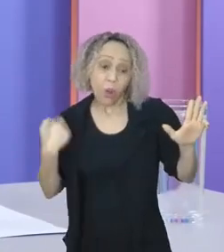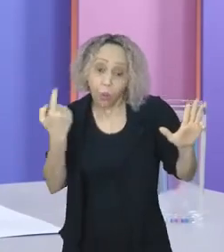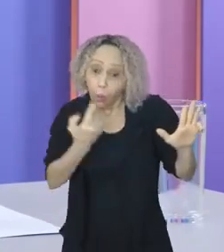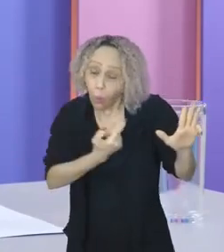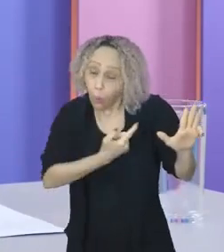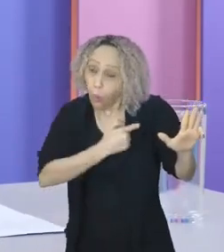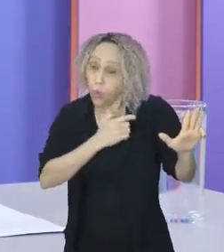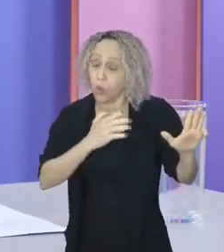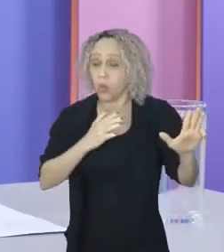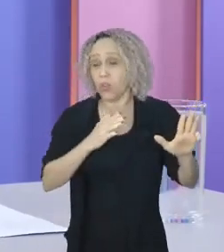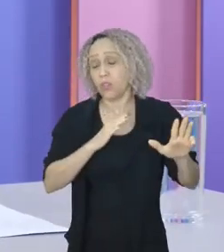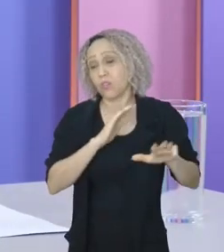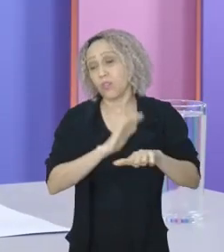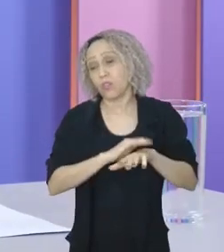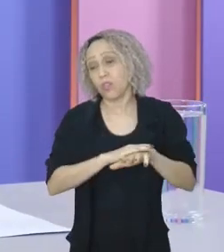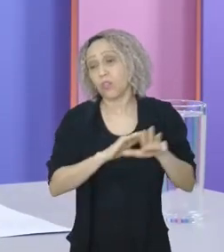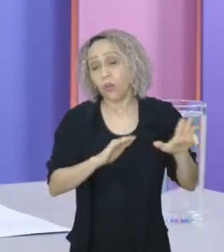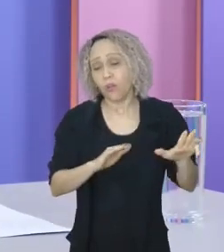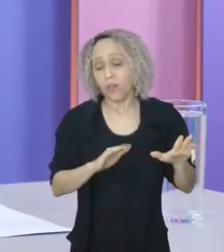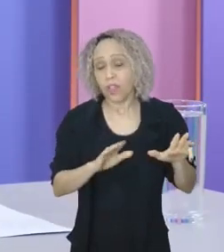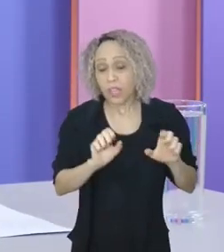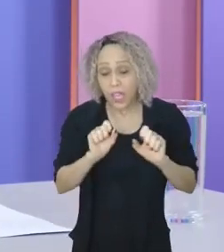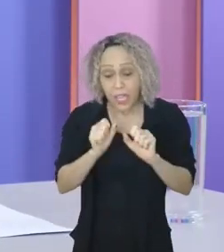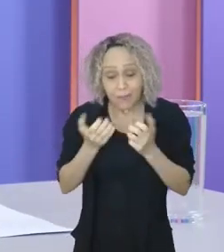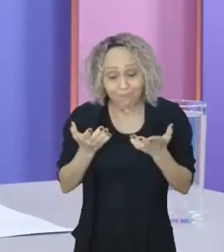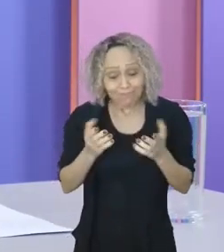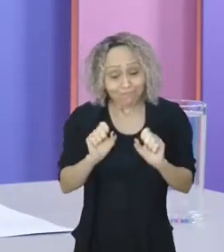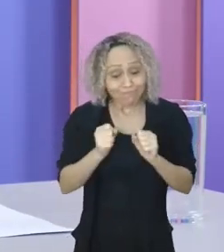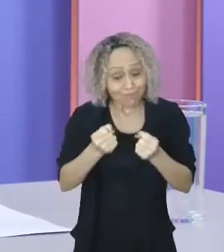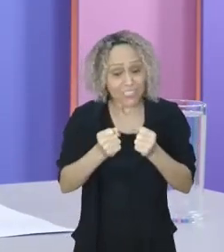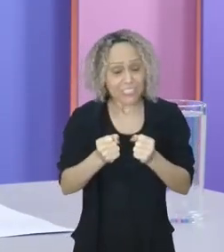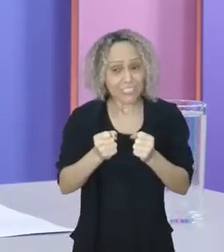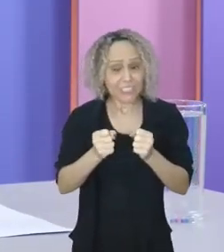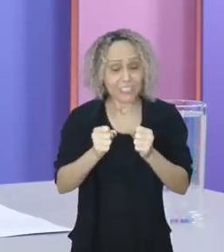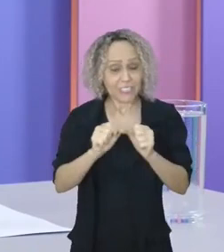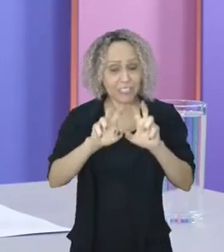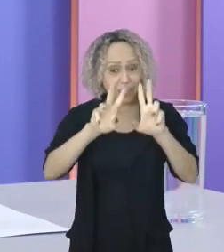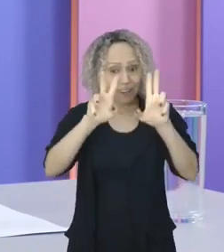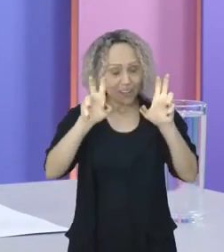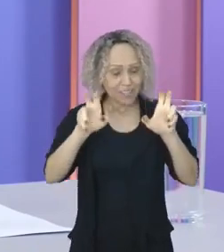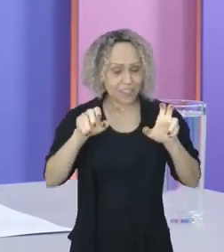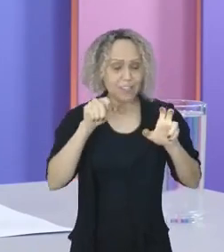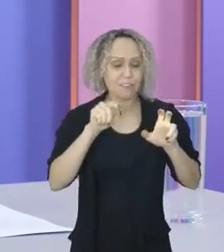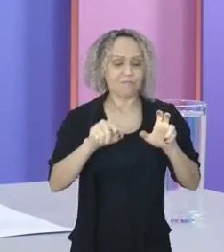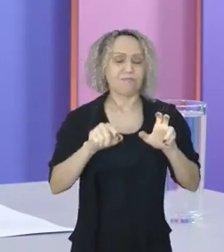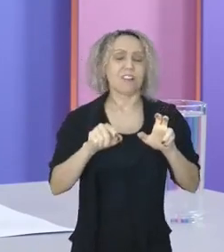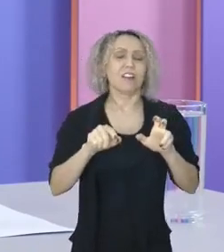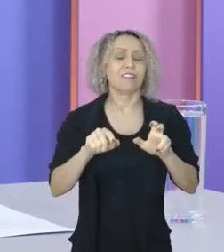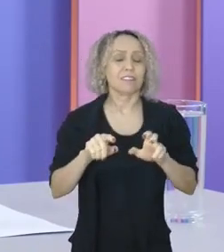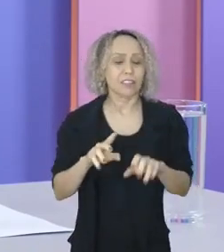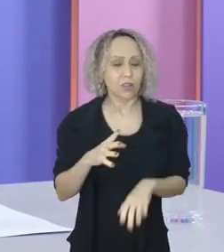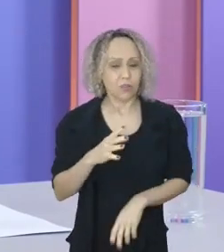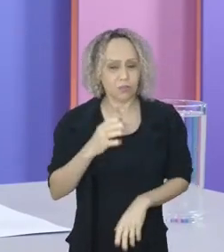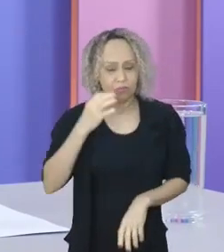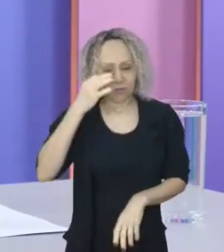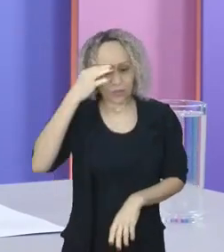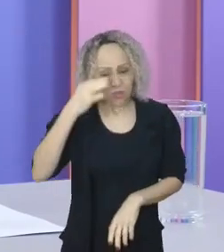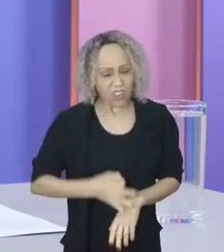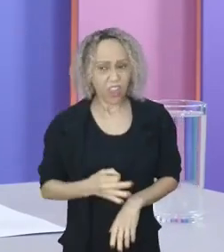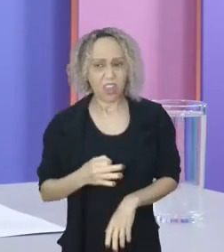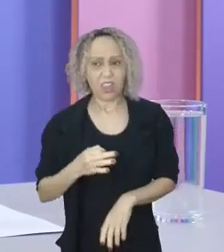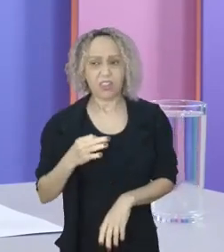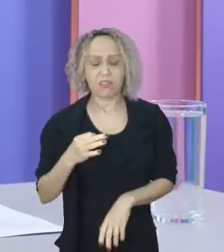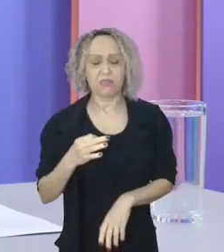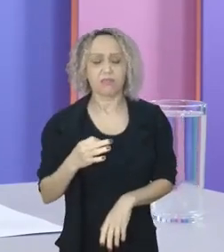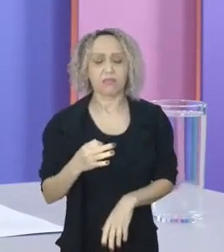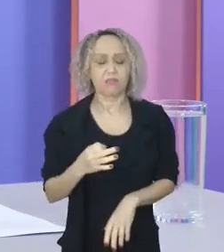enfrente essa pauta com muita seriedade, tá? Para a gente começar a enfrentar